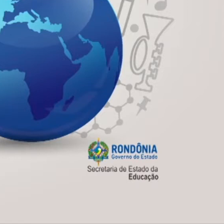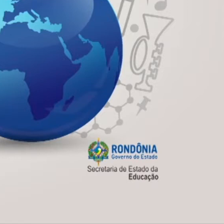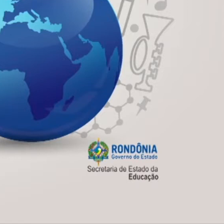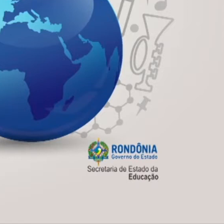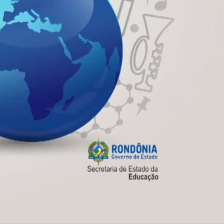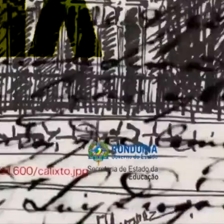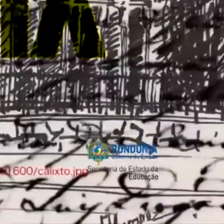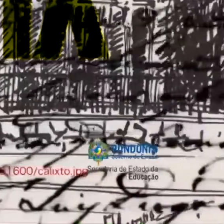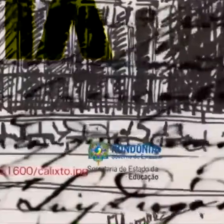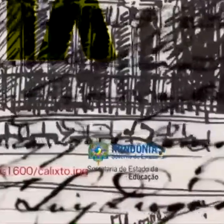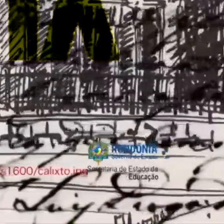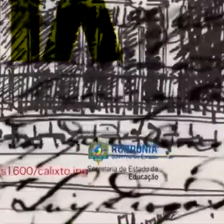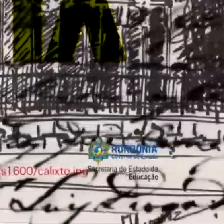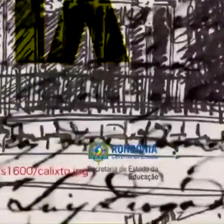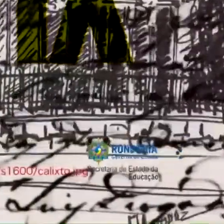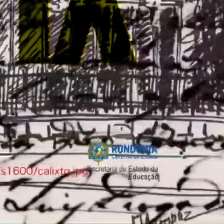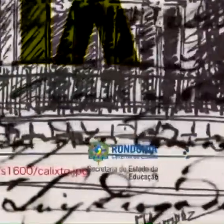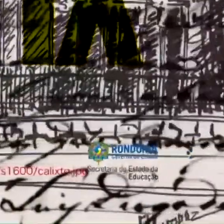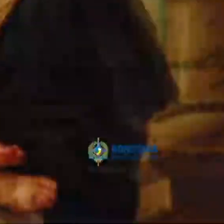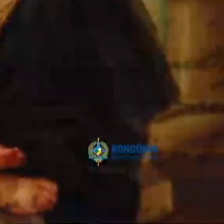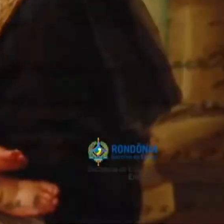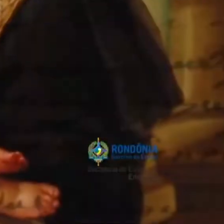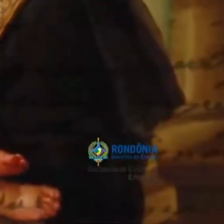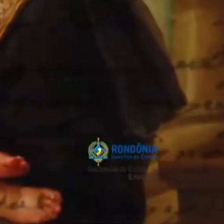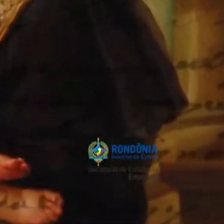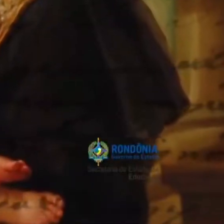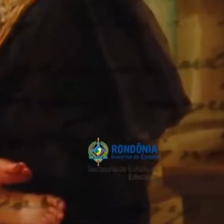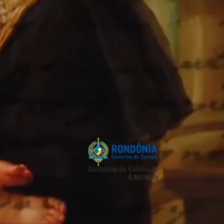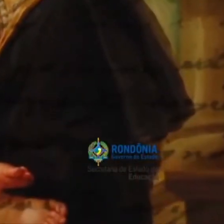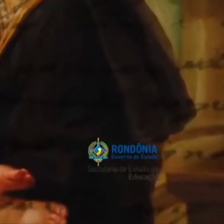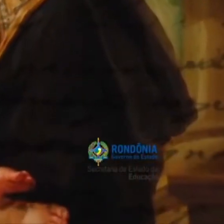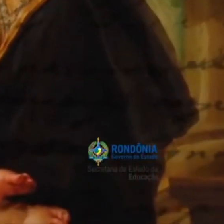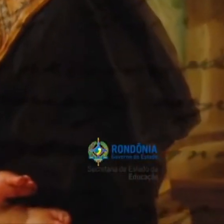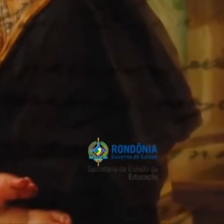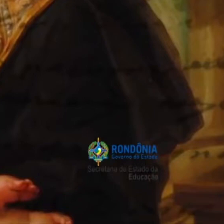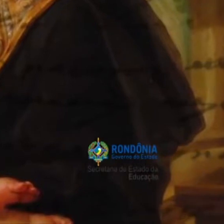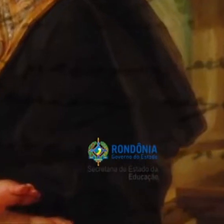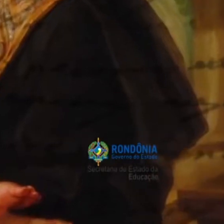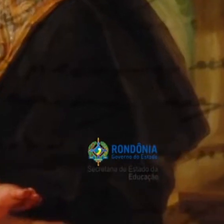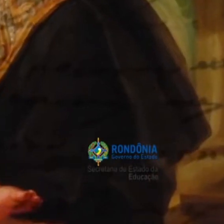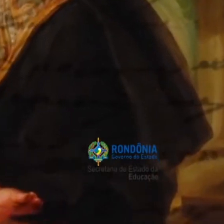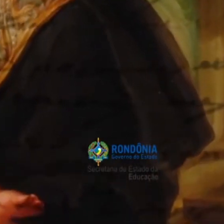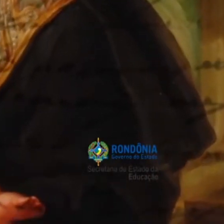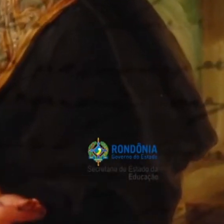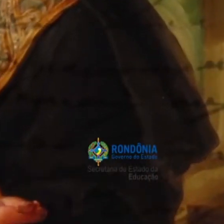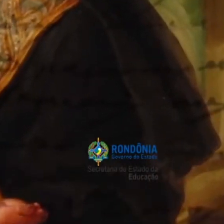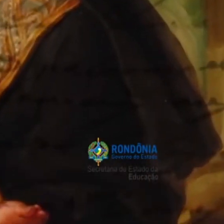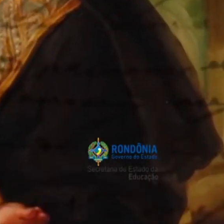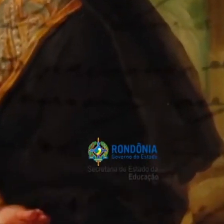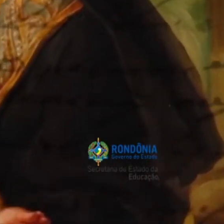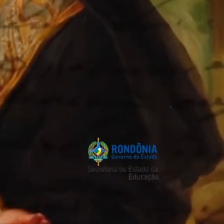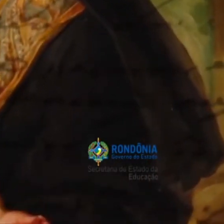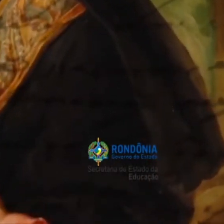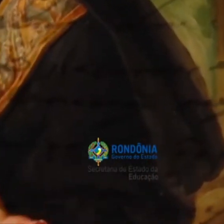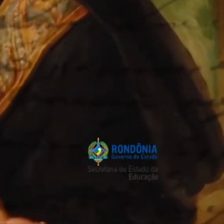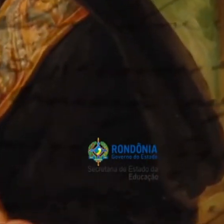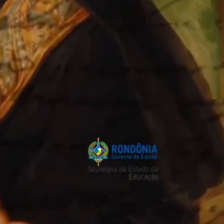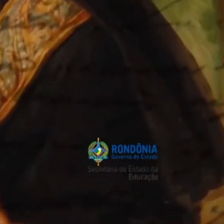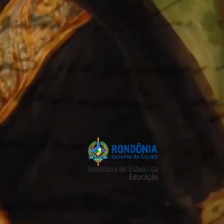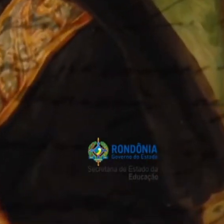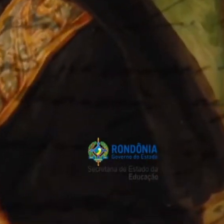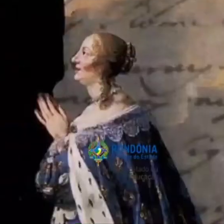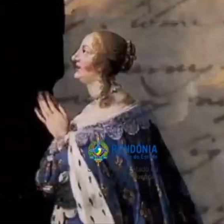do livre-arbítrio. Por volta do século IX, surgiu a escolástica, um movimento que pretendia usar os